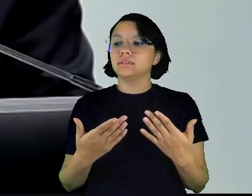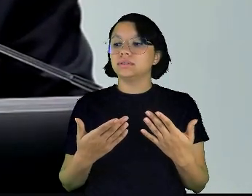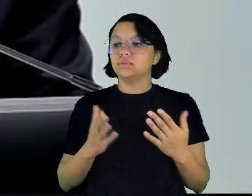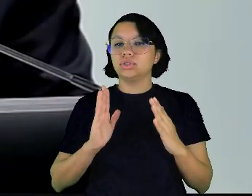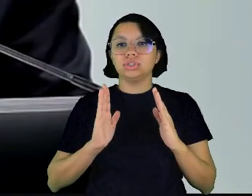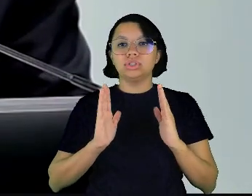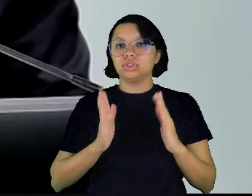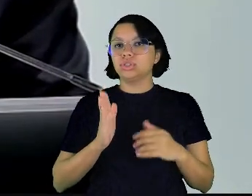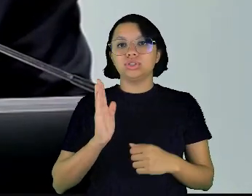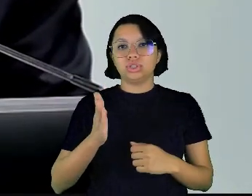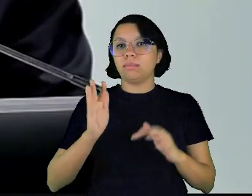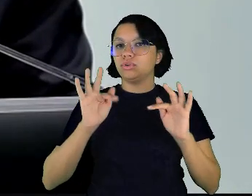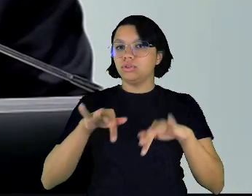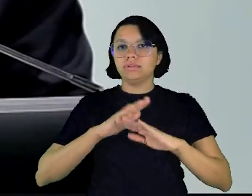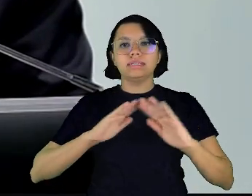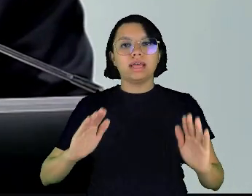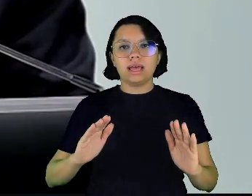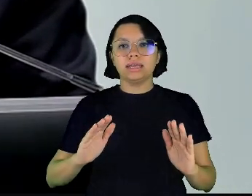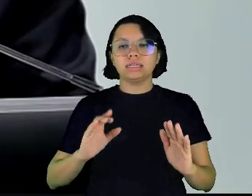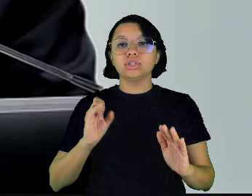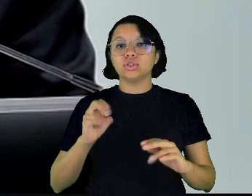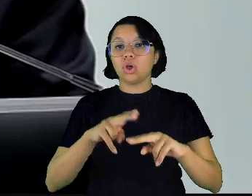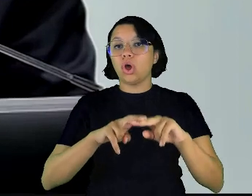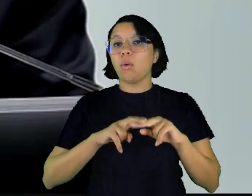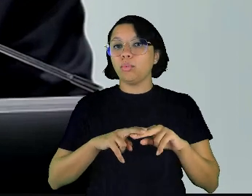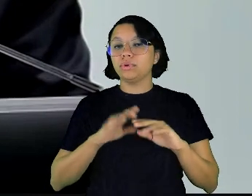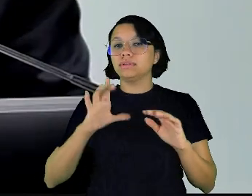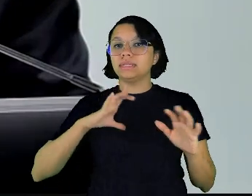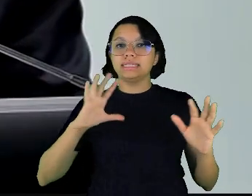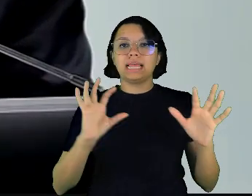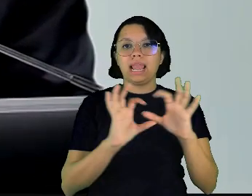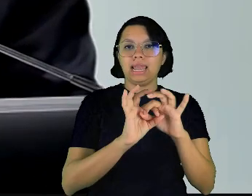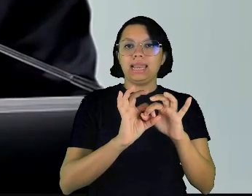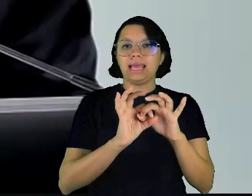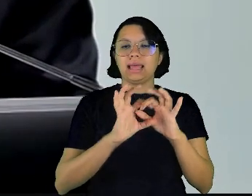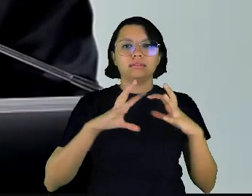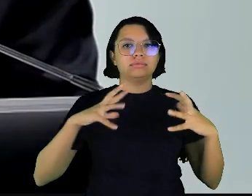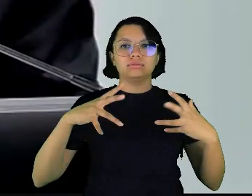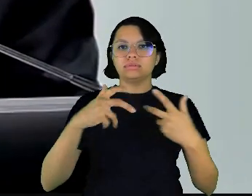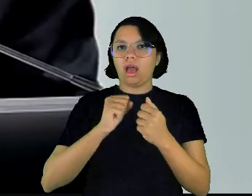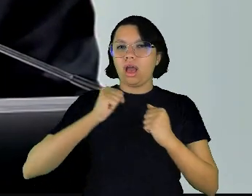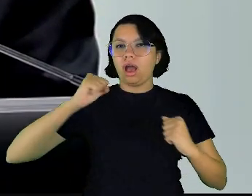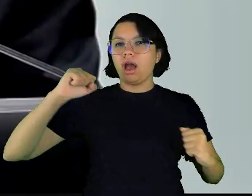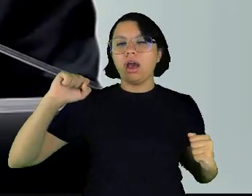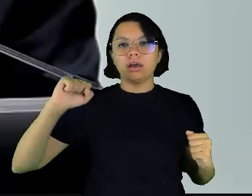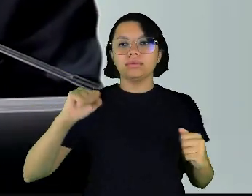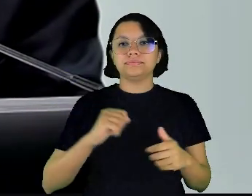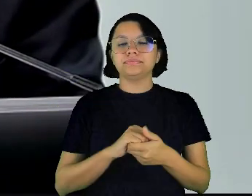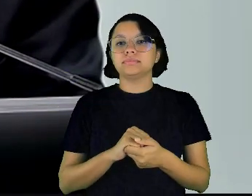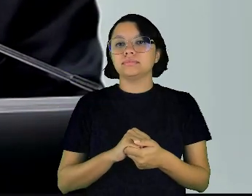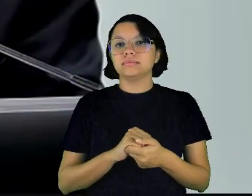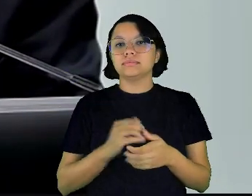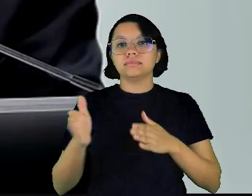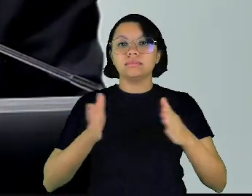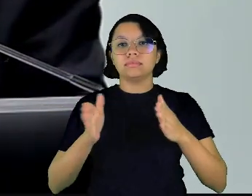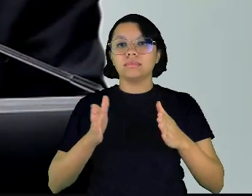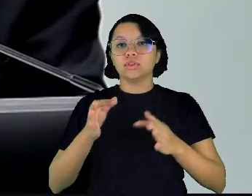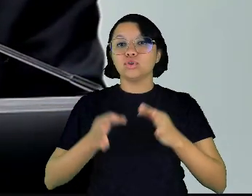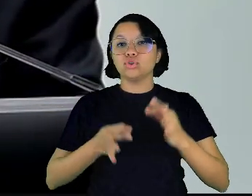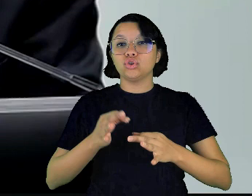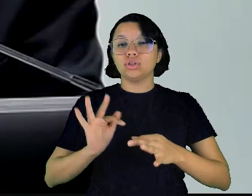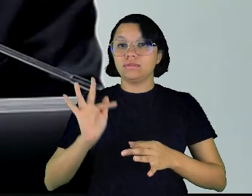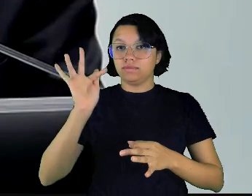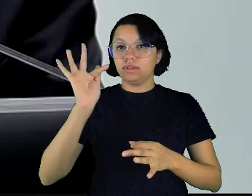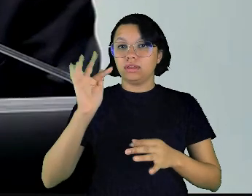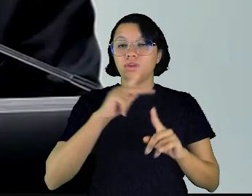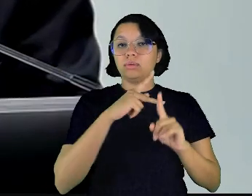e dizer, ó, só por isso já tem essa ligação extrema, né, muito grande aí entre Justiça Federal, Previdenciária,